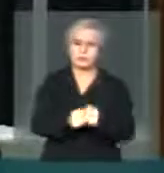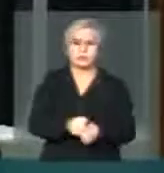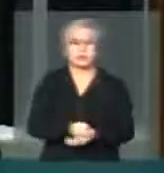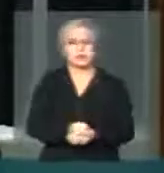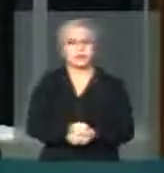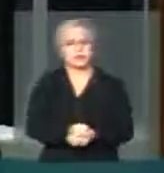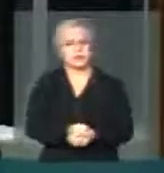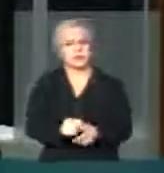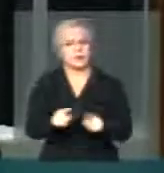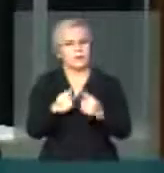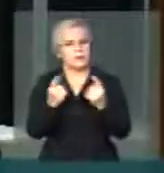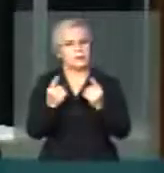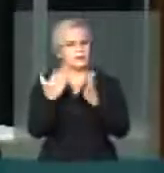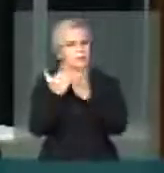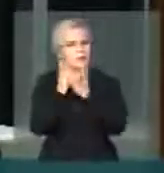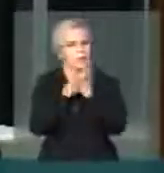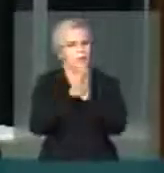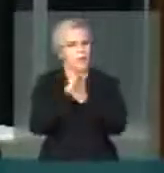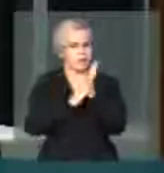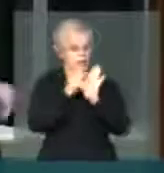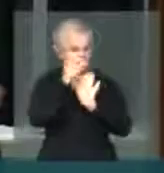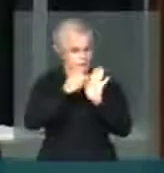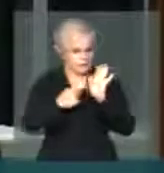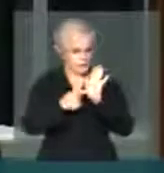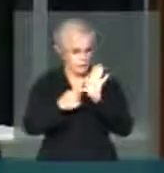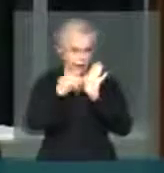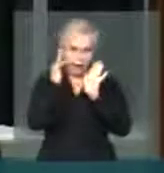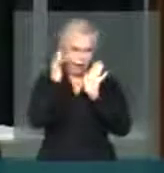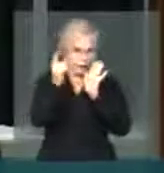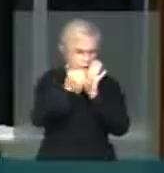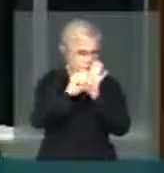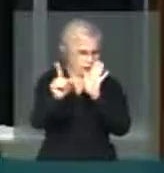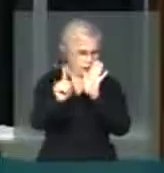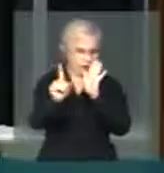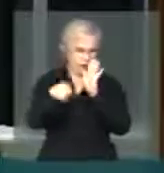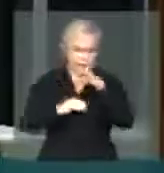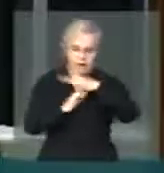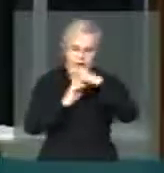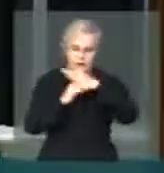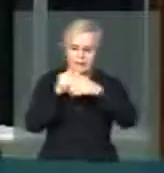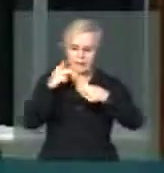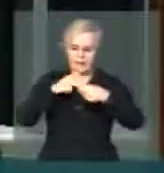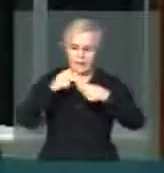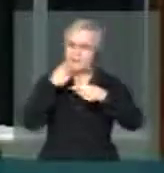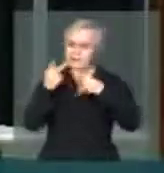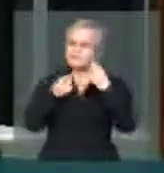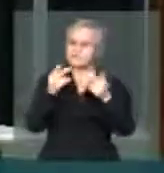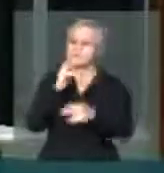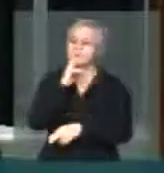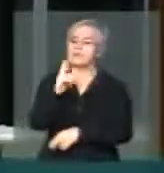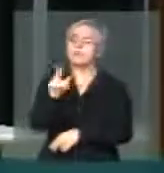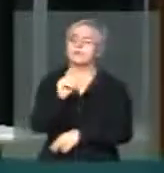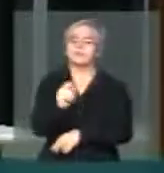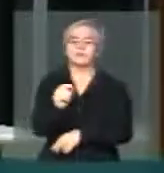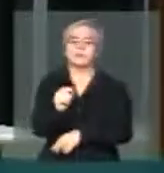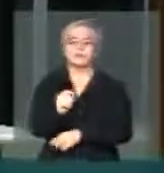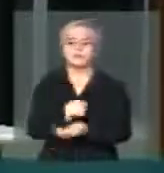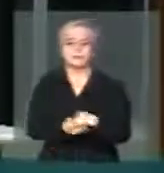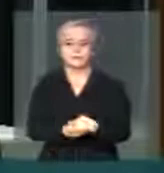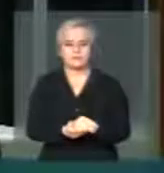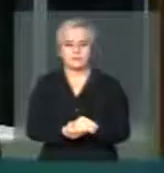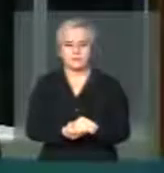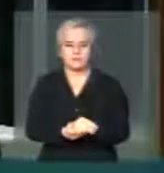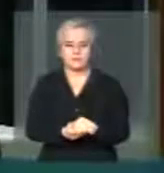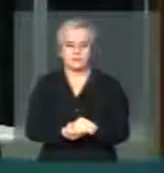não dizem respeito a um projeto de futuro. E a resposta que a Petrobras dá a esse tipo de iniciativa é batendo recorde de mais